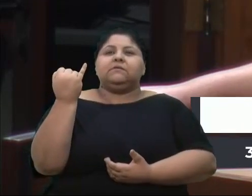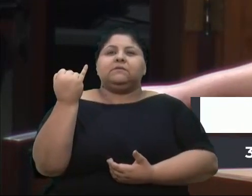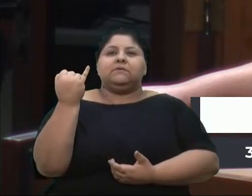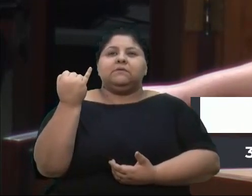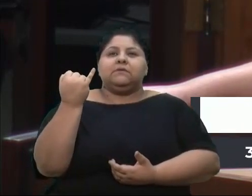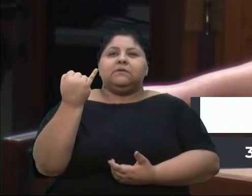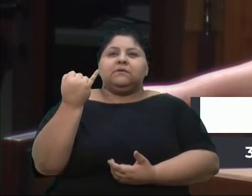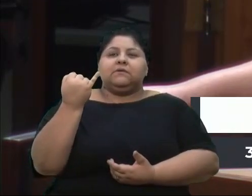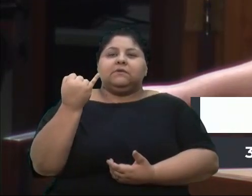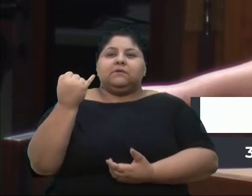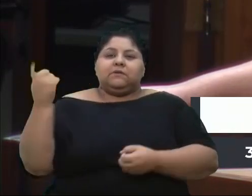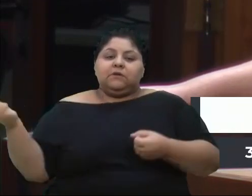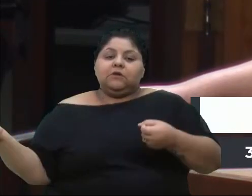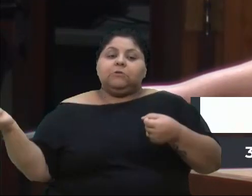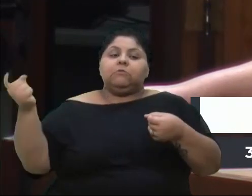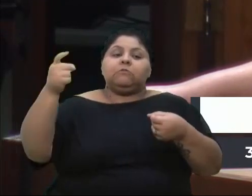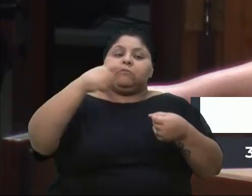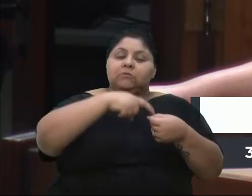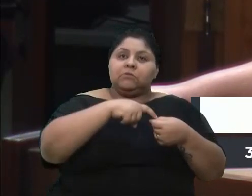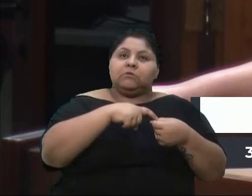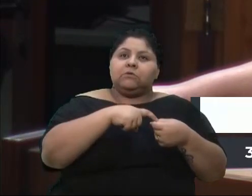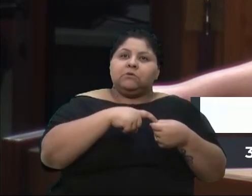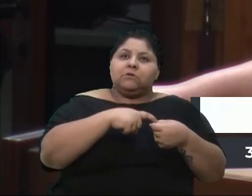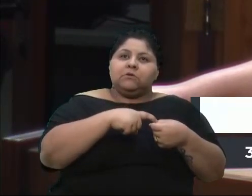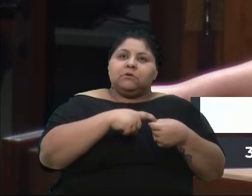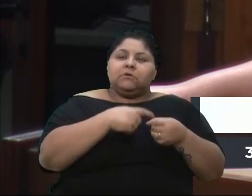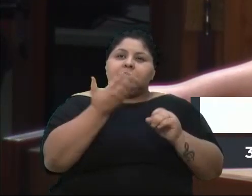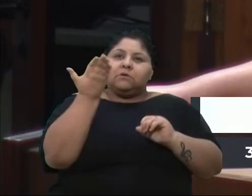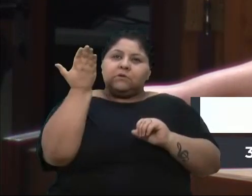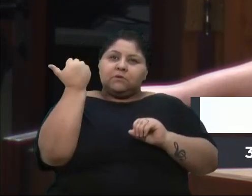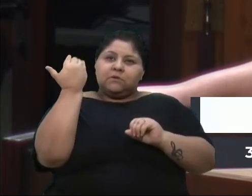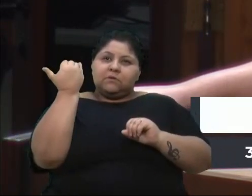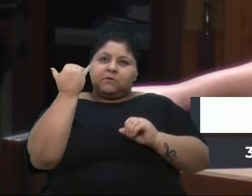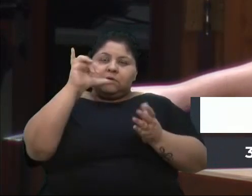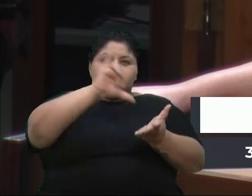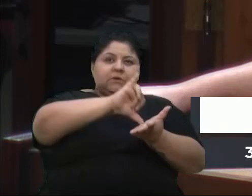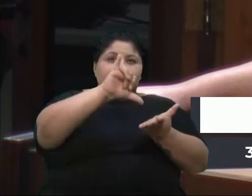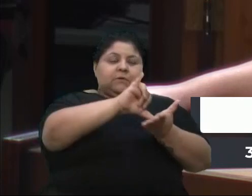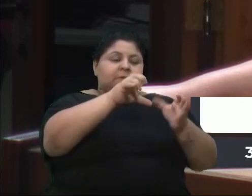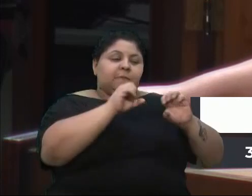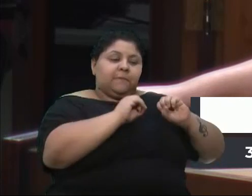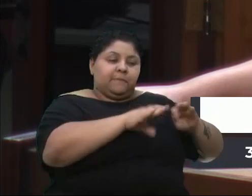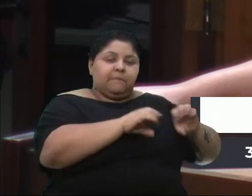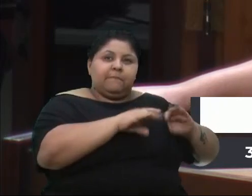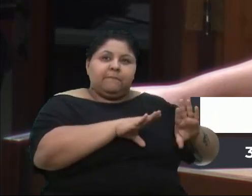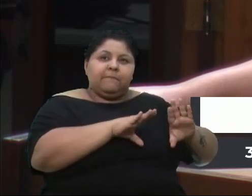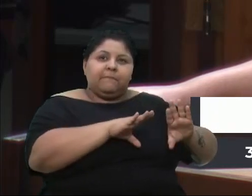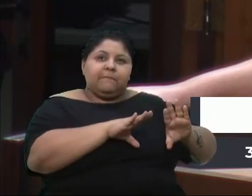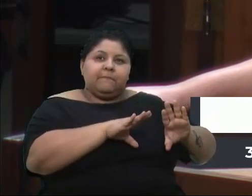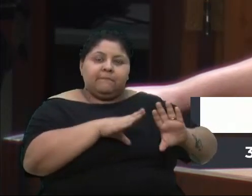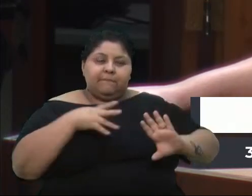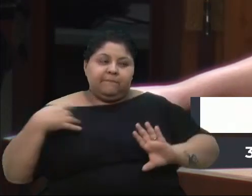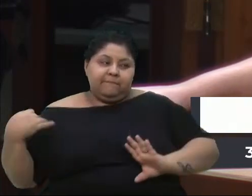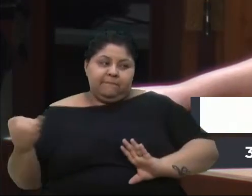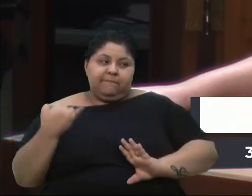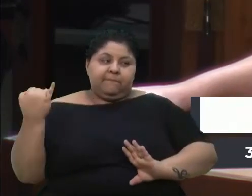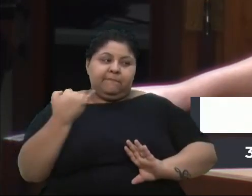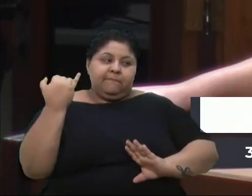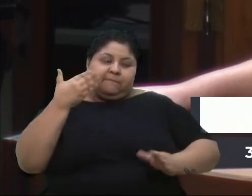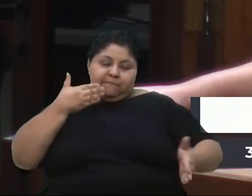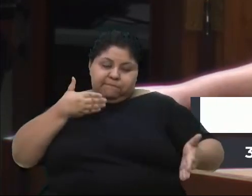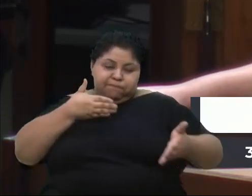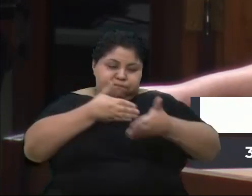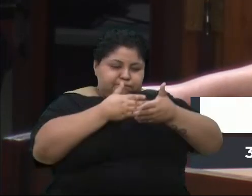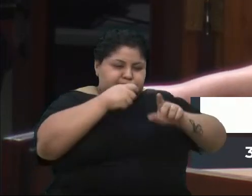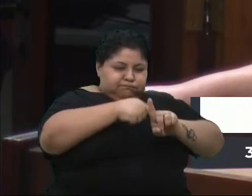da retomada dos antigos centros educativos, pela importância e pelo impacto